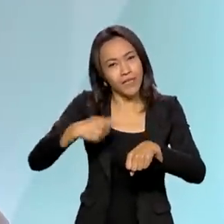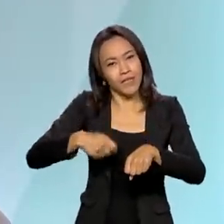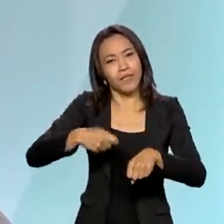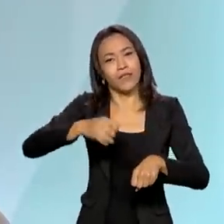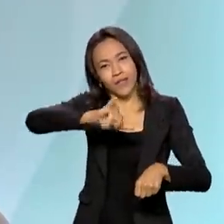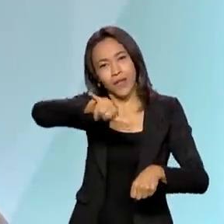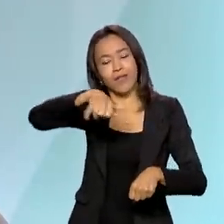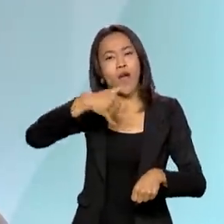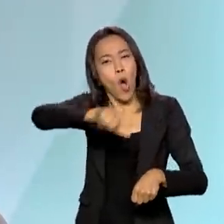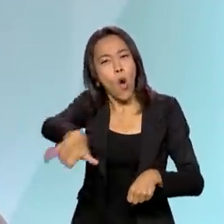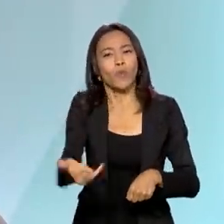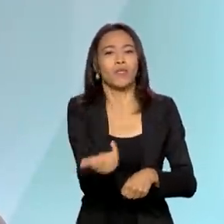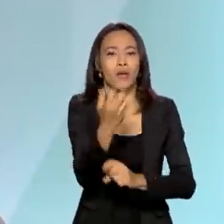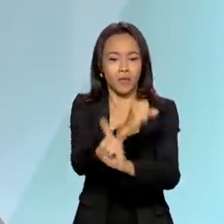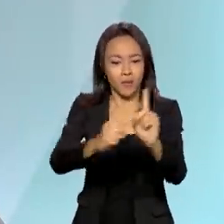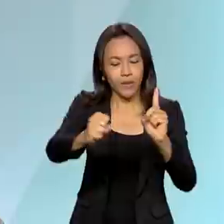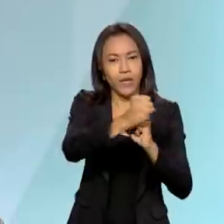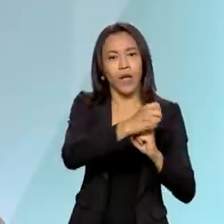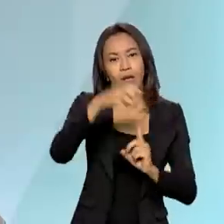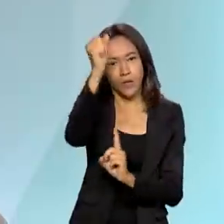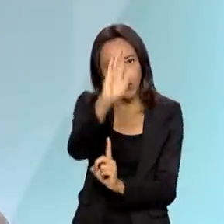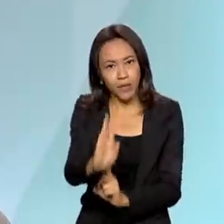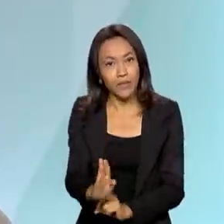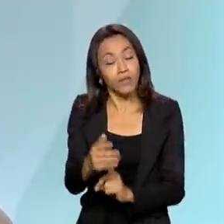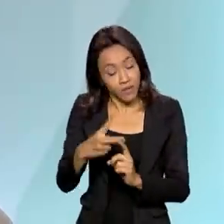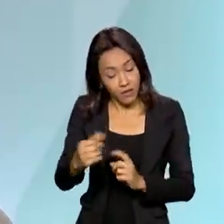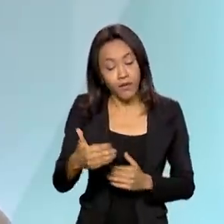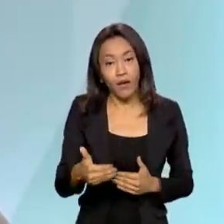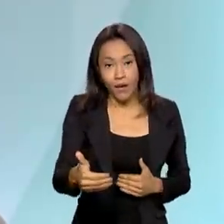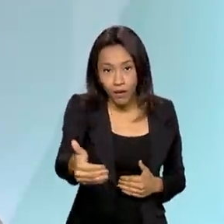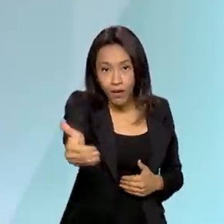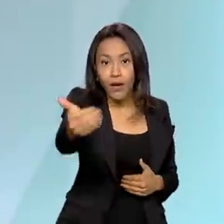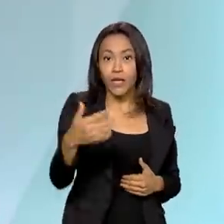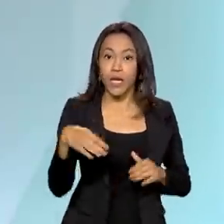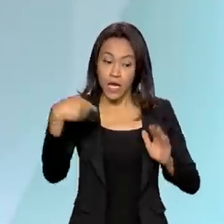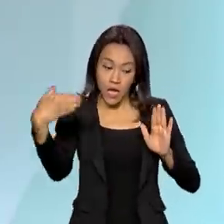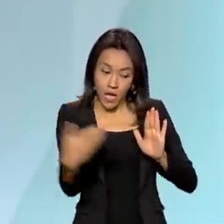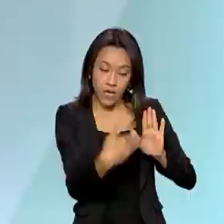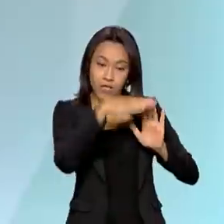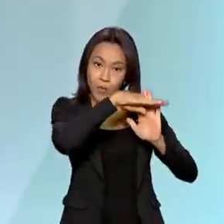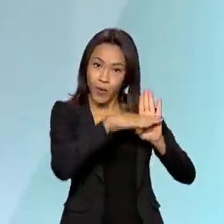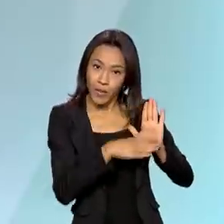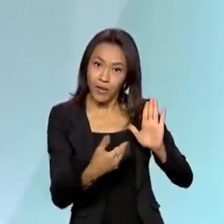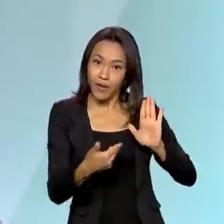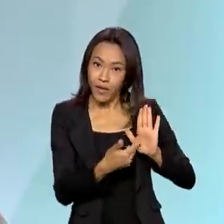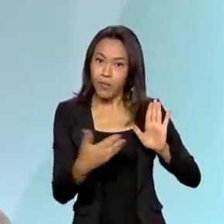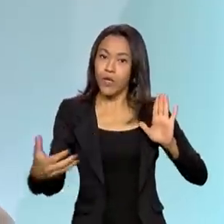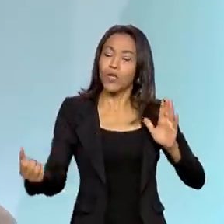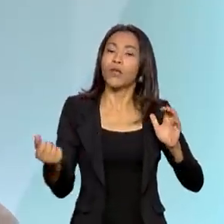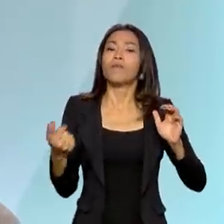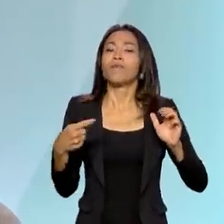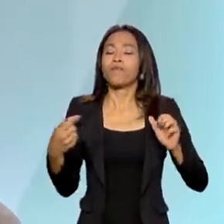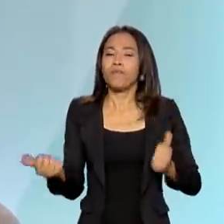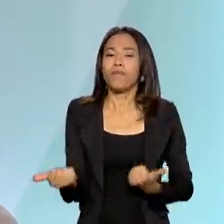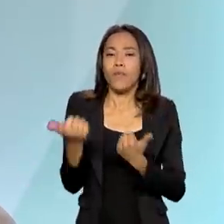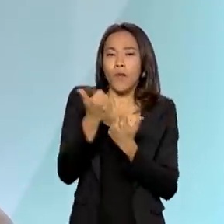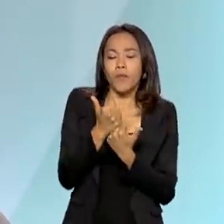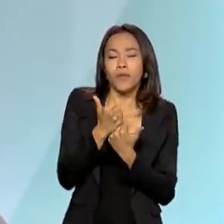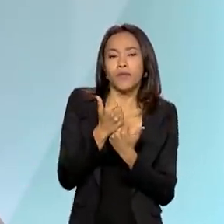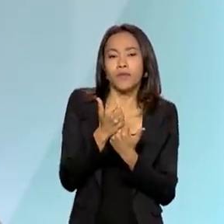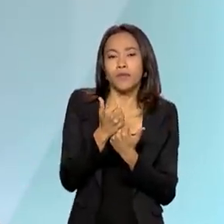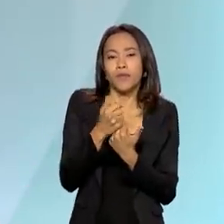população, tem que ser lucrativo para o Brasil. E será o programa de crescimento verde junto com o programa, por exemplo,